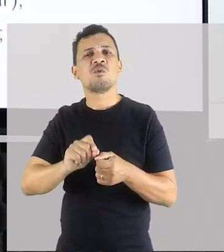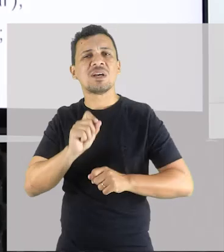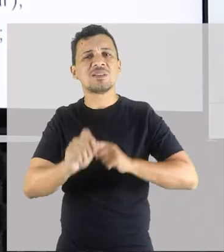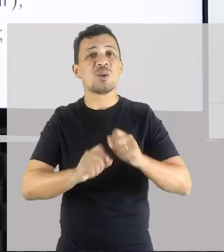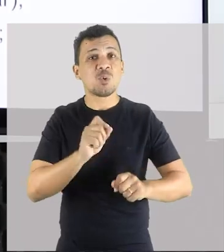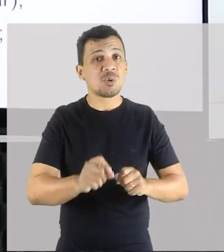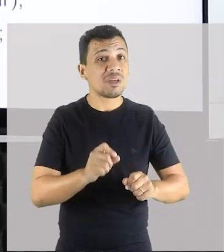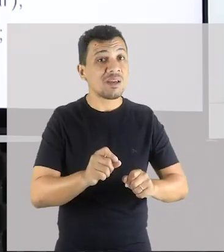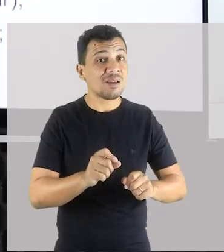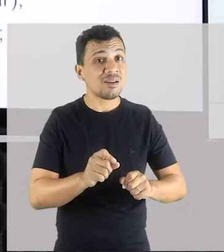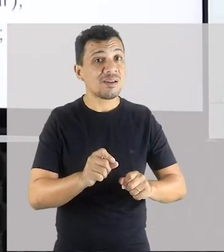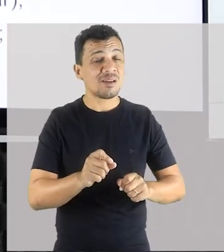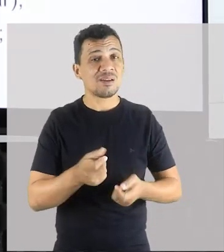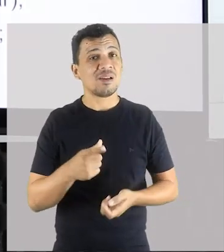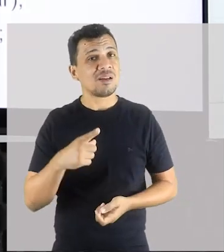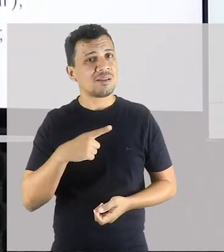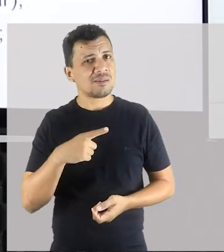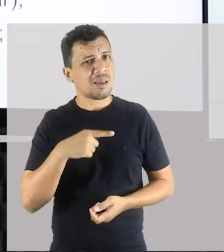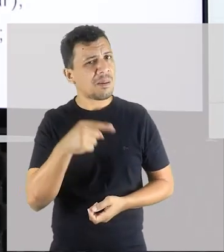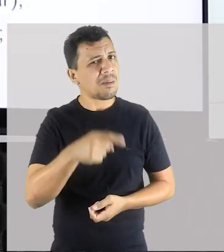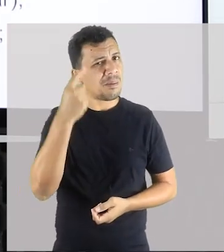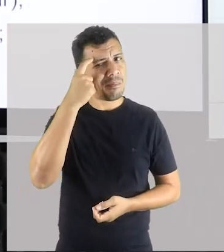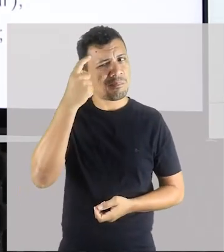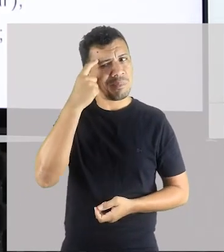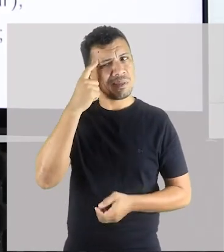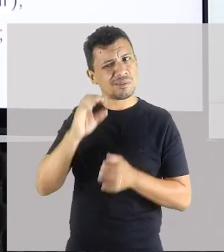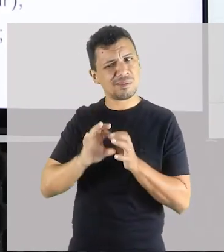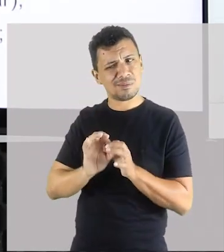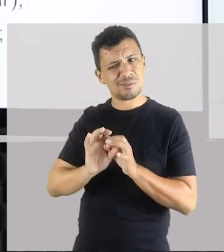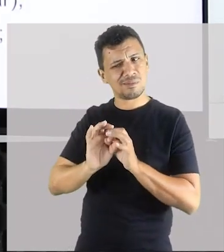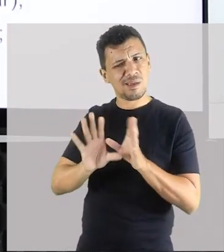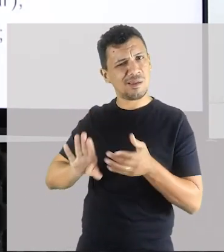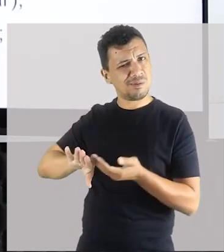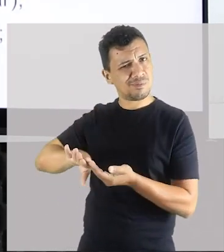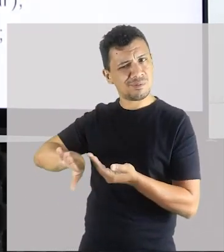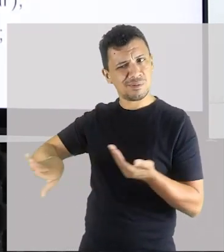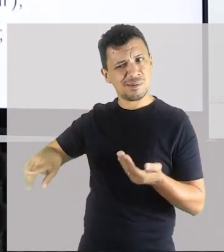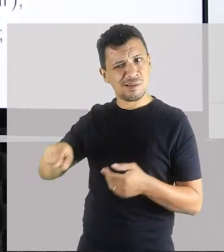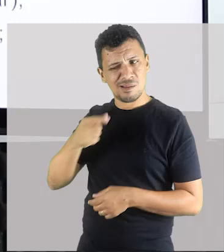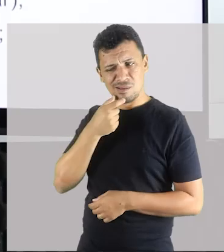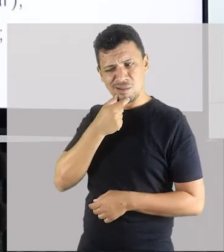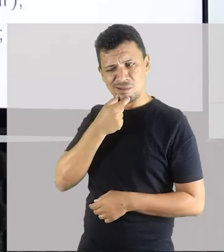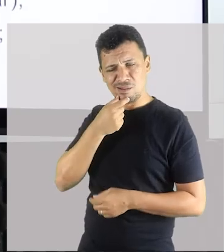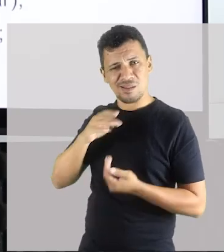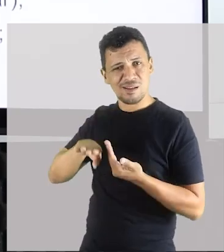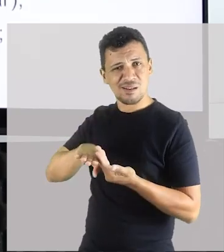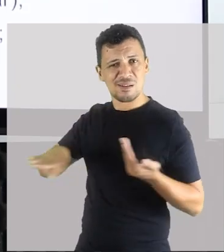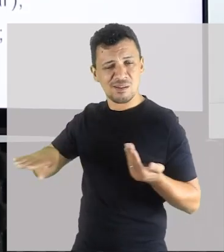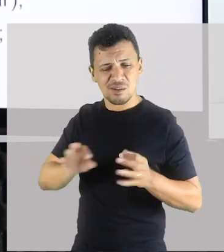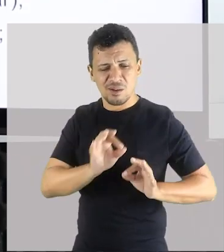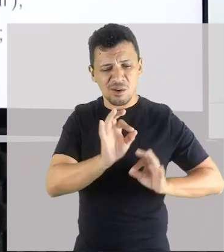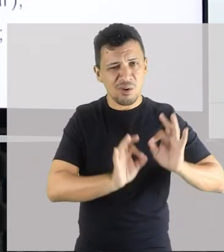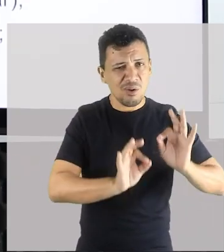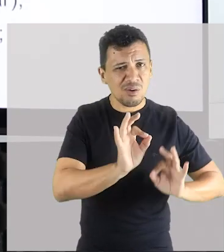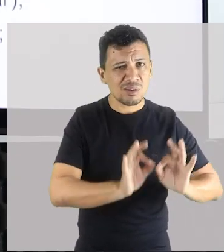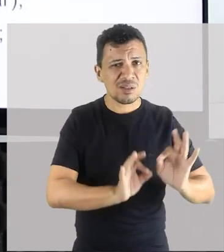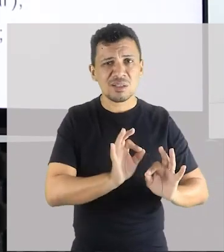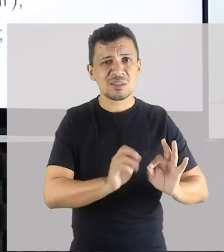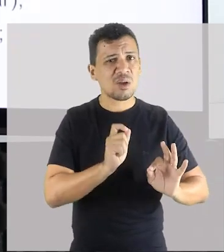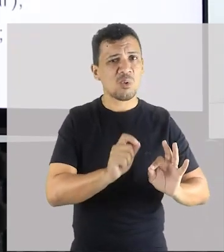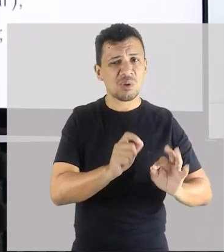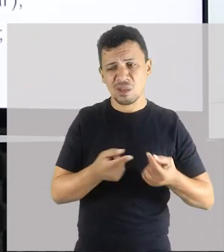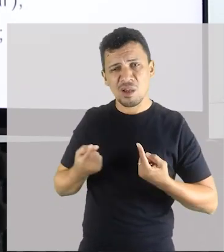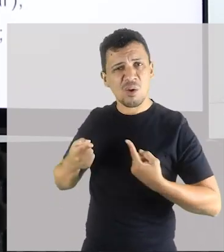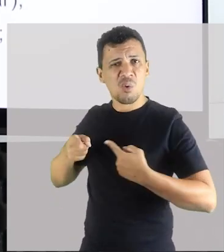seja um combustível para o processo de independência. Cada vez mais, os colonos começam a se organizar para enfrentar